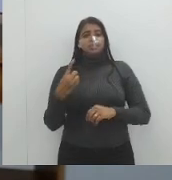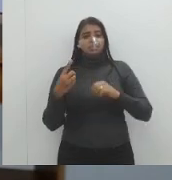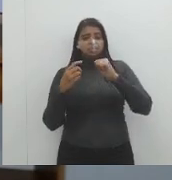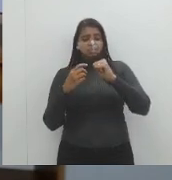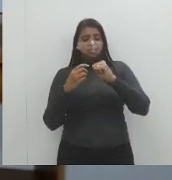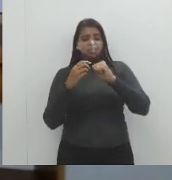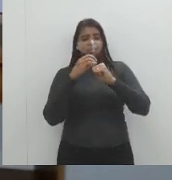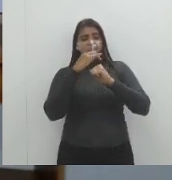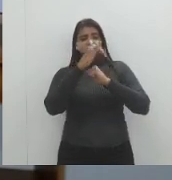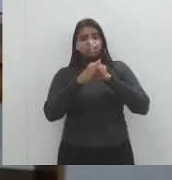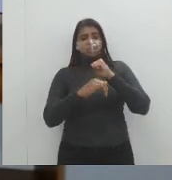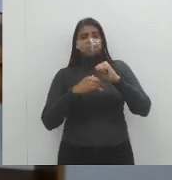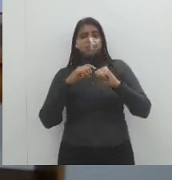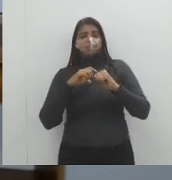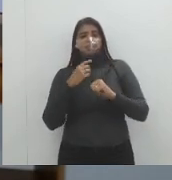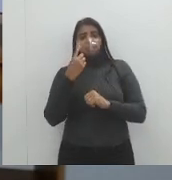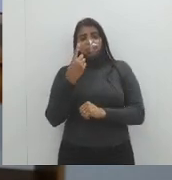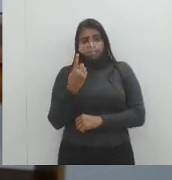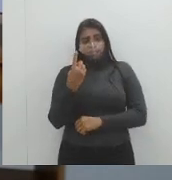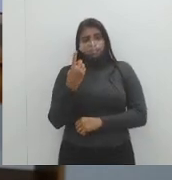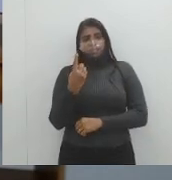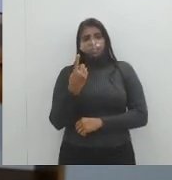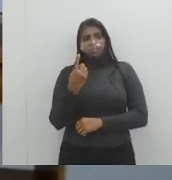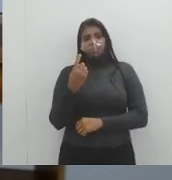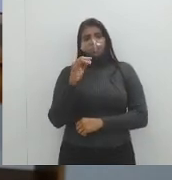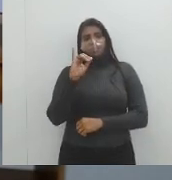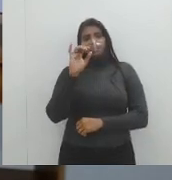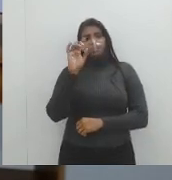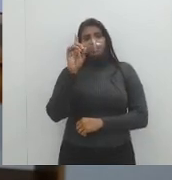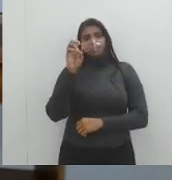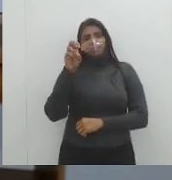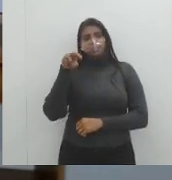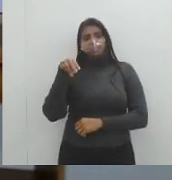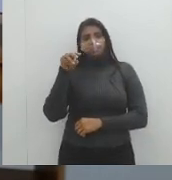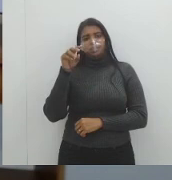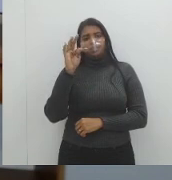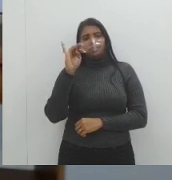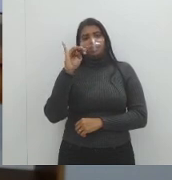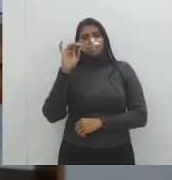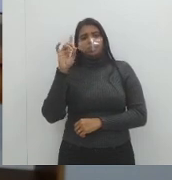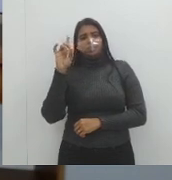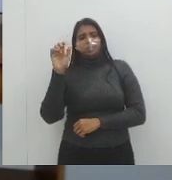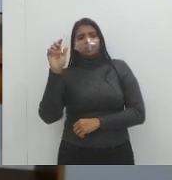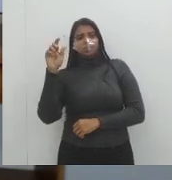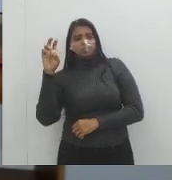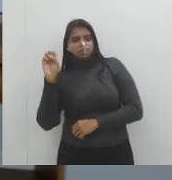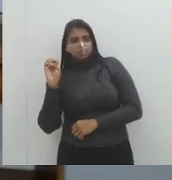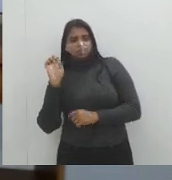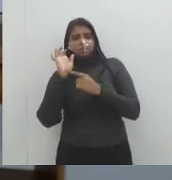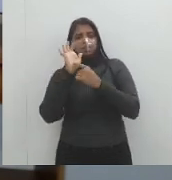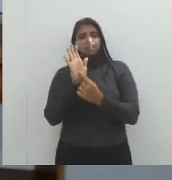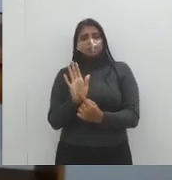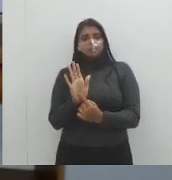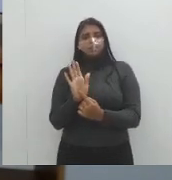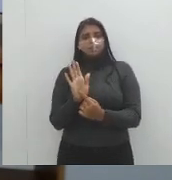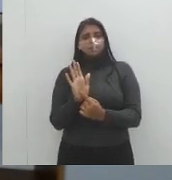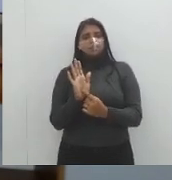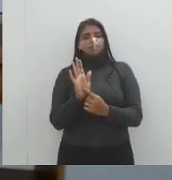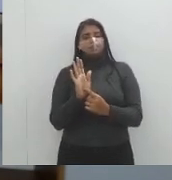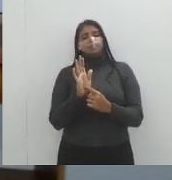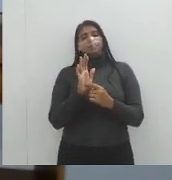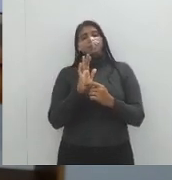uma identidade. Essa identidade, ela corresponde ao número atômico, que já vimos, né, no